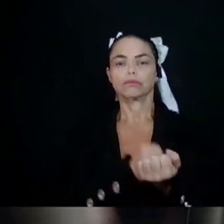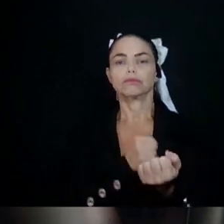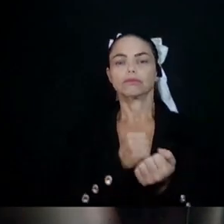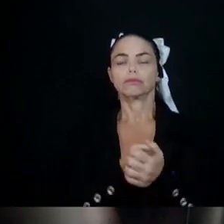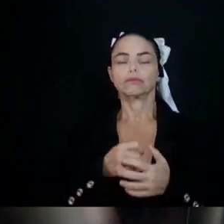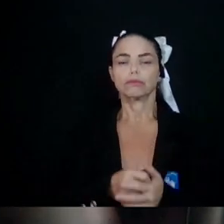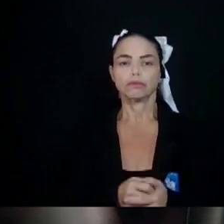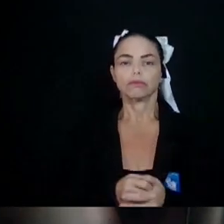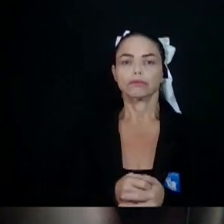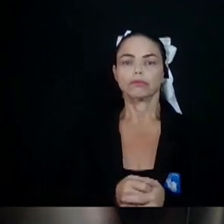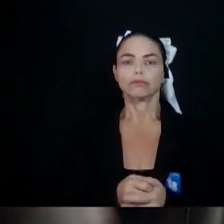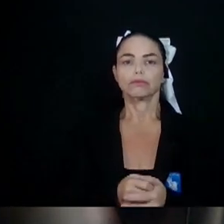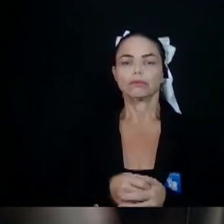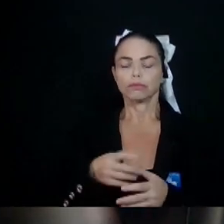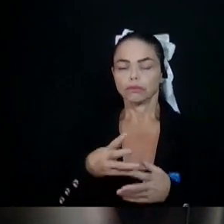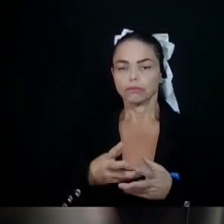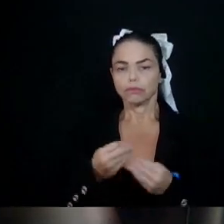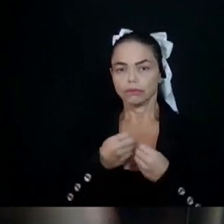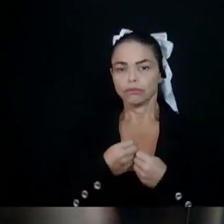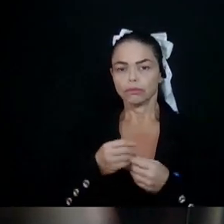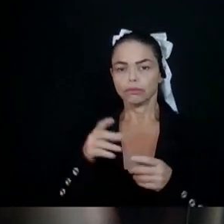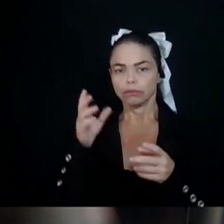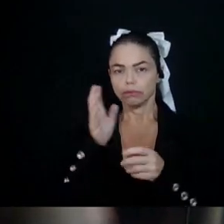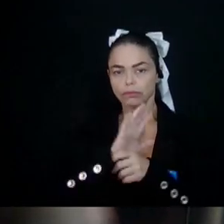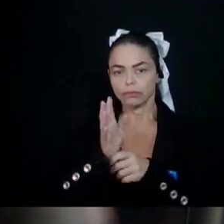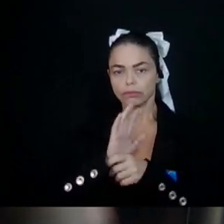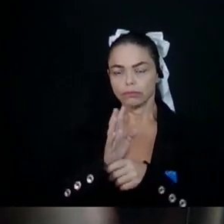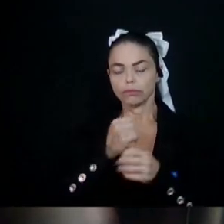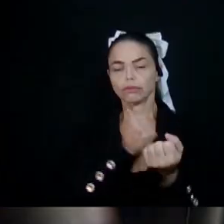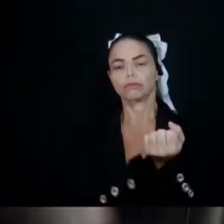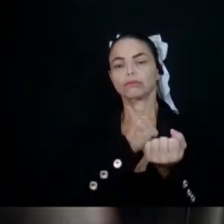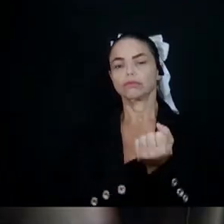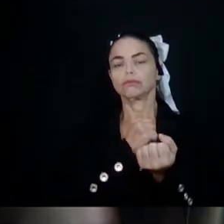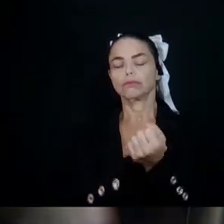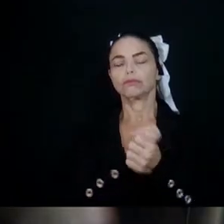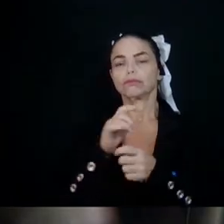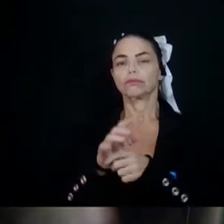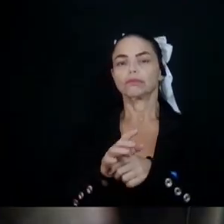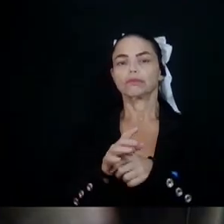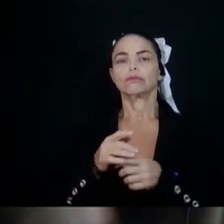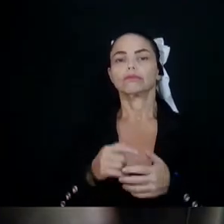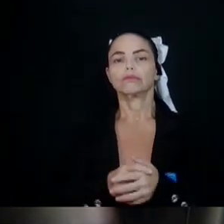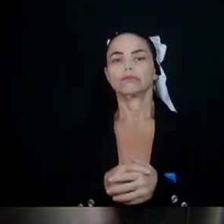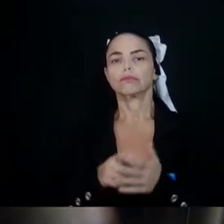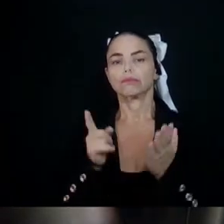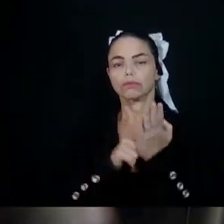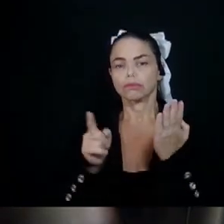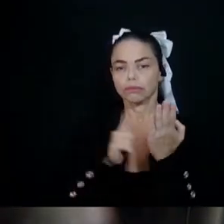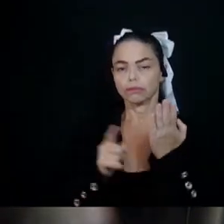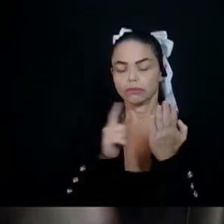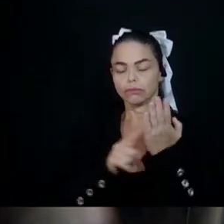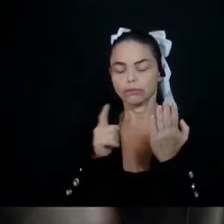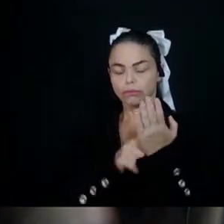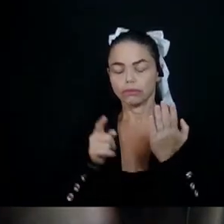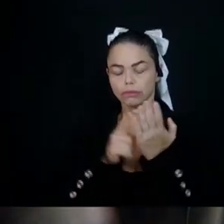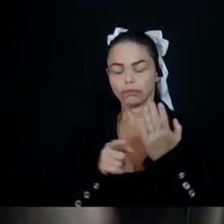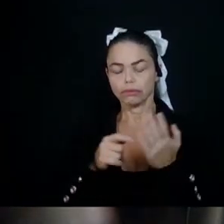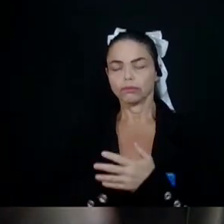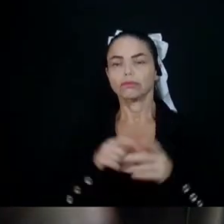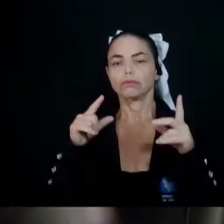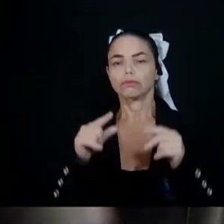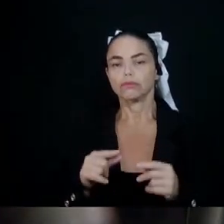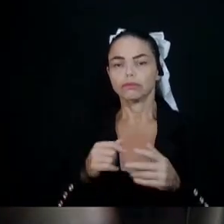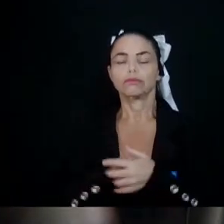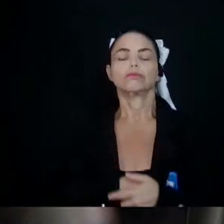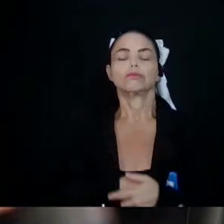uma recompensa, né? Tem ali a dopamina e quando tira a tela, quando cai essa dopamina, vem ali